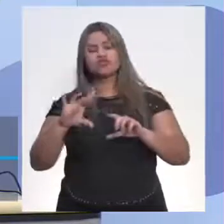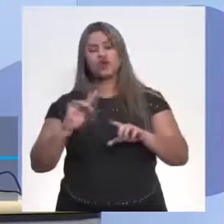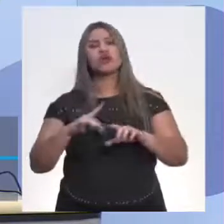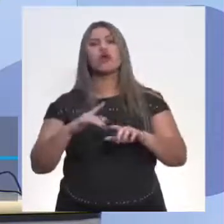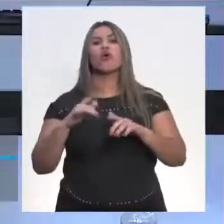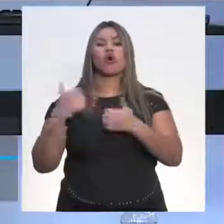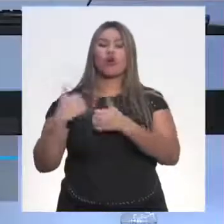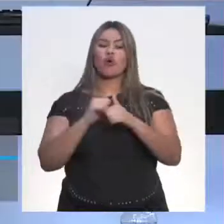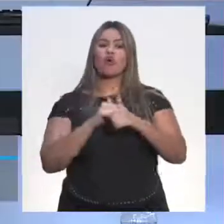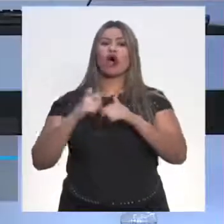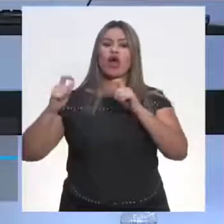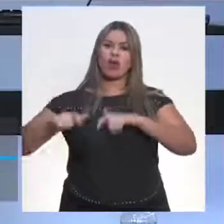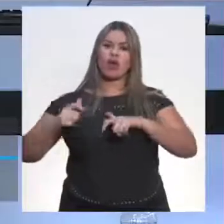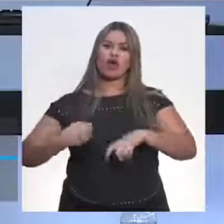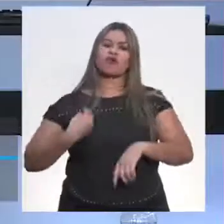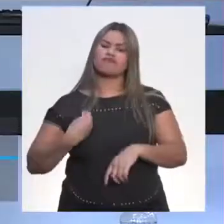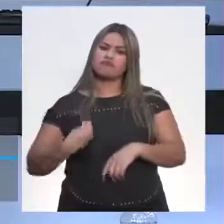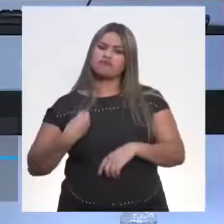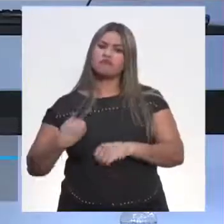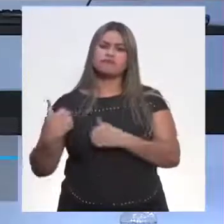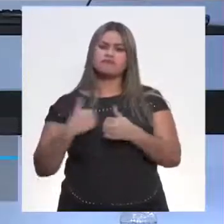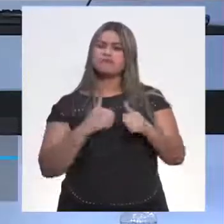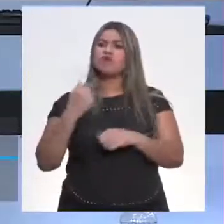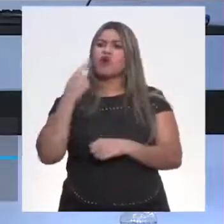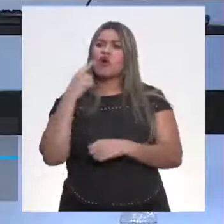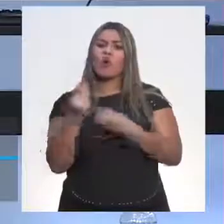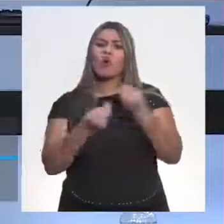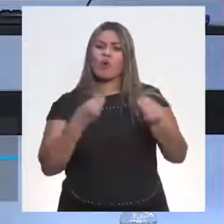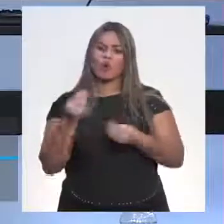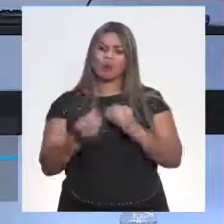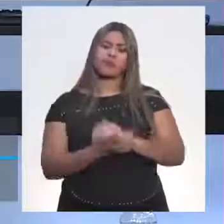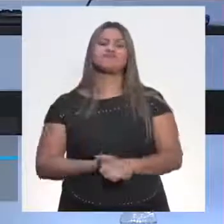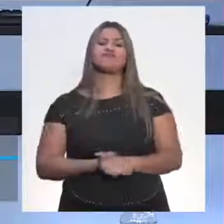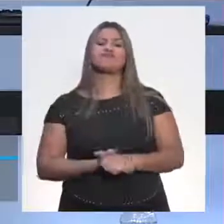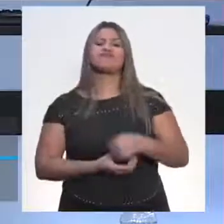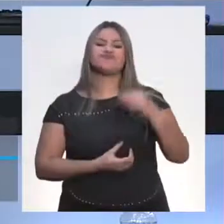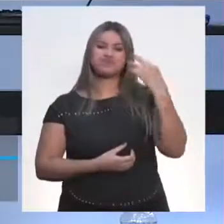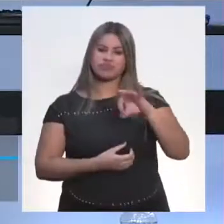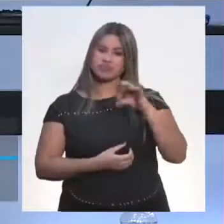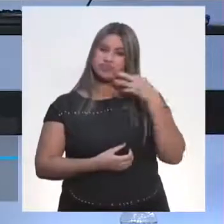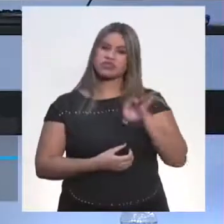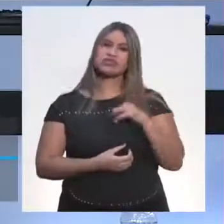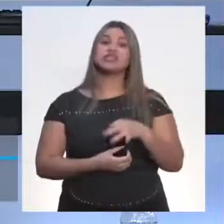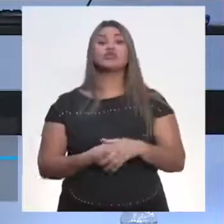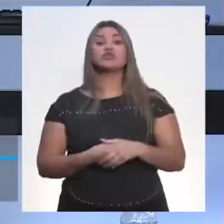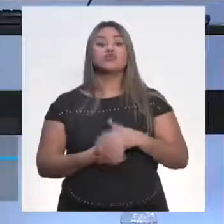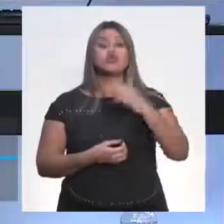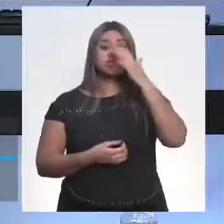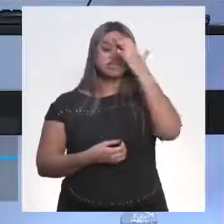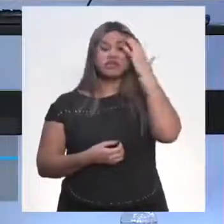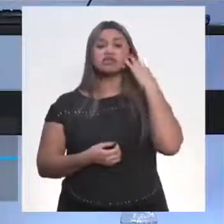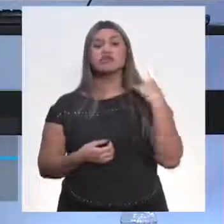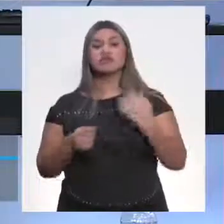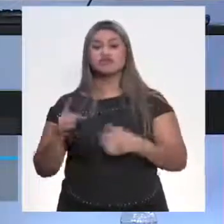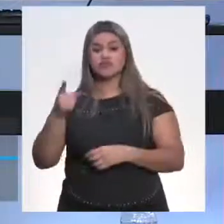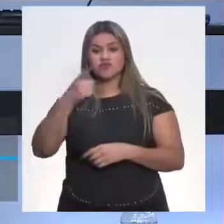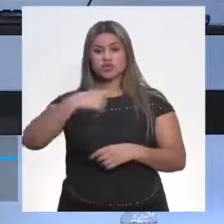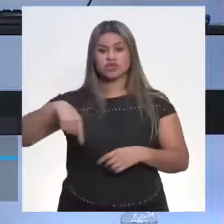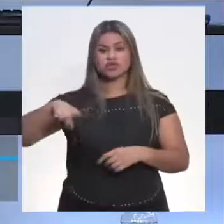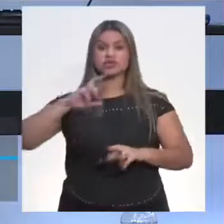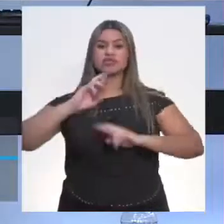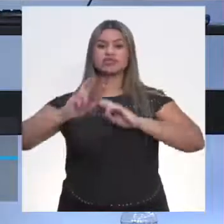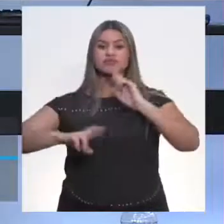mora exatamente e essa participação de vocês trazendo o olhar de